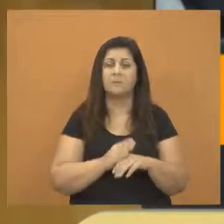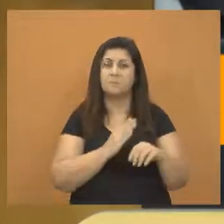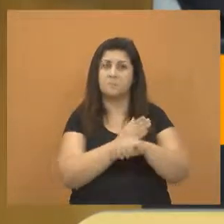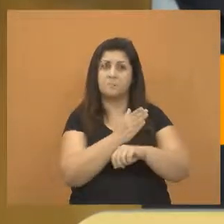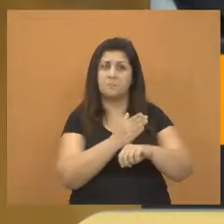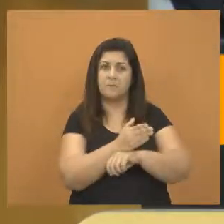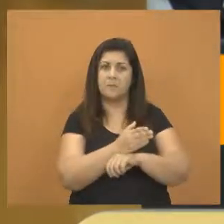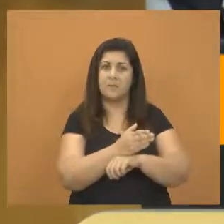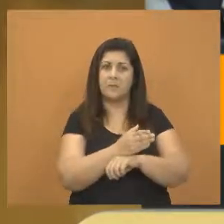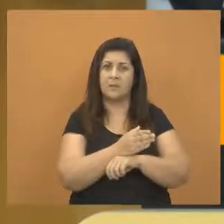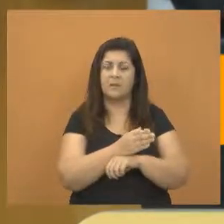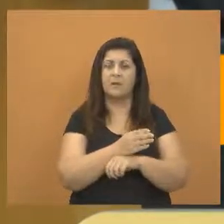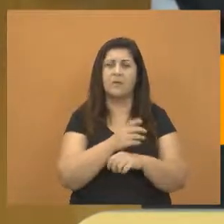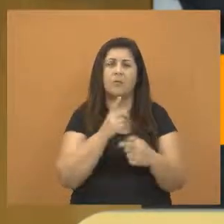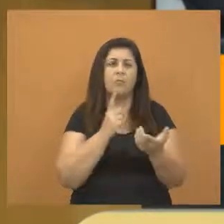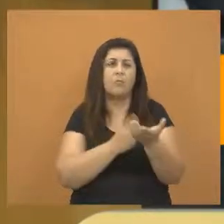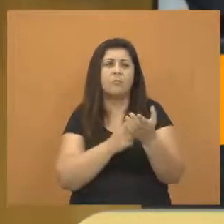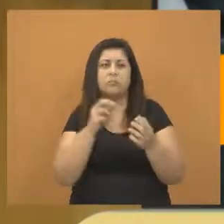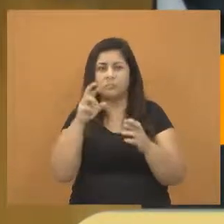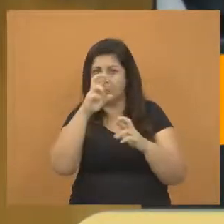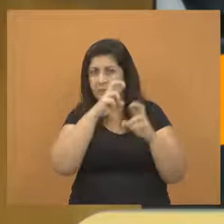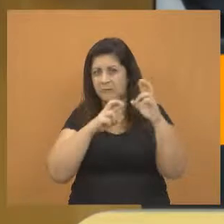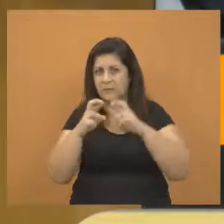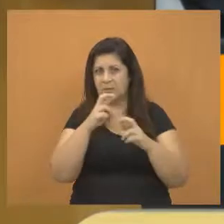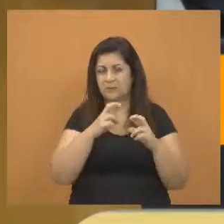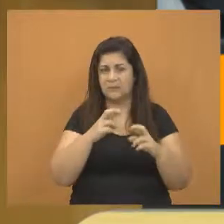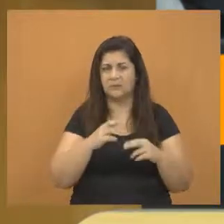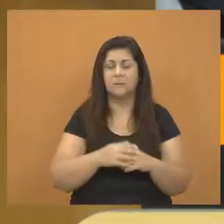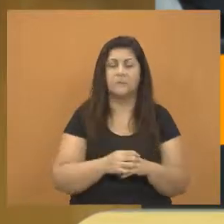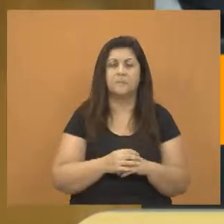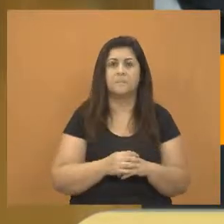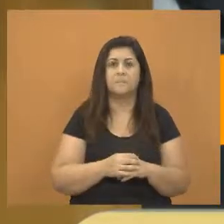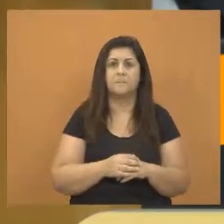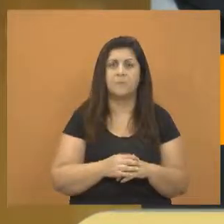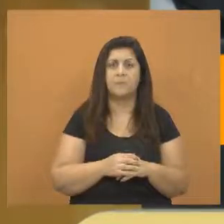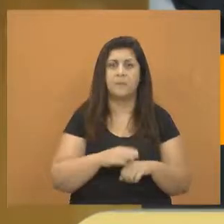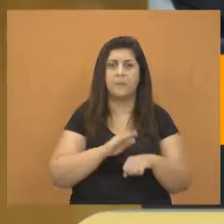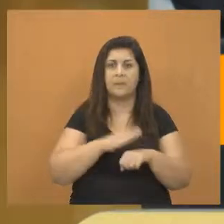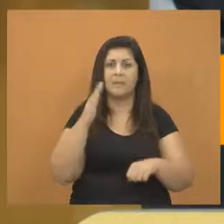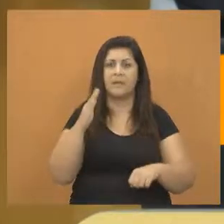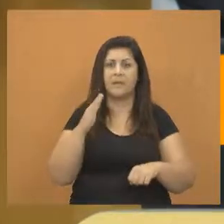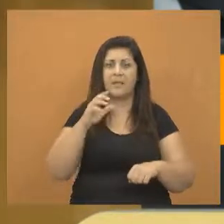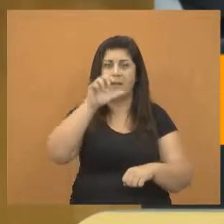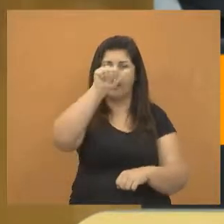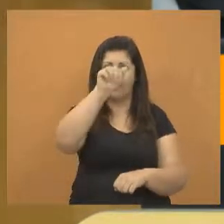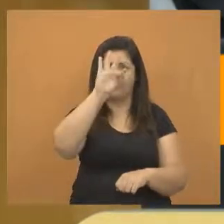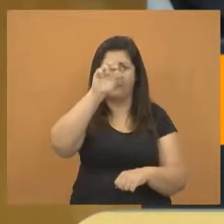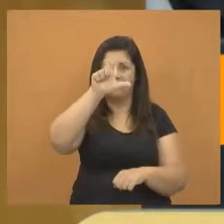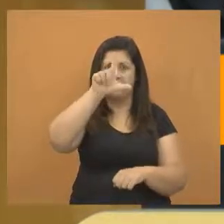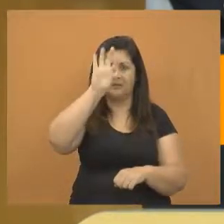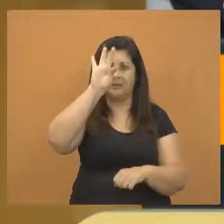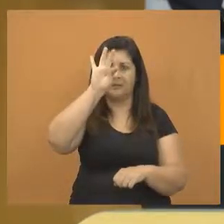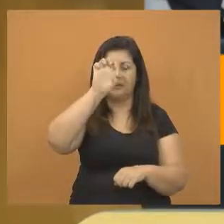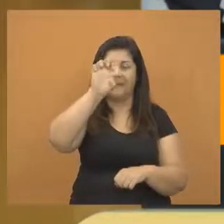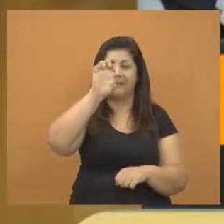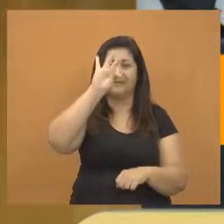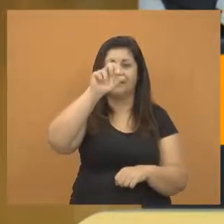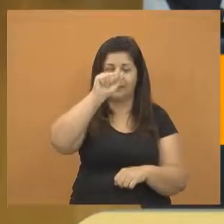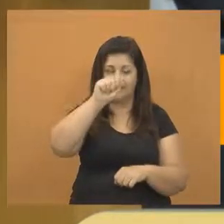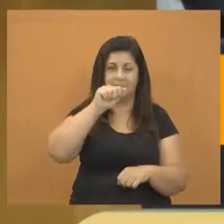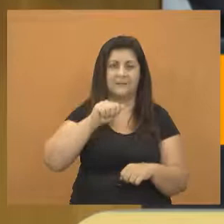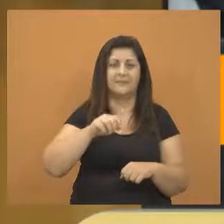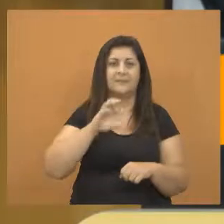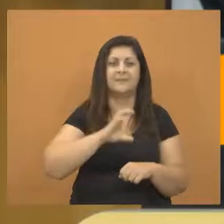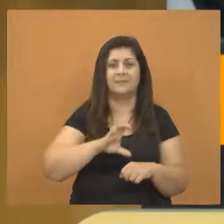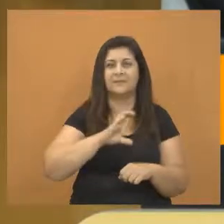de Avaliação Física, aumento modalidades do programa Atleta Cidadão, aumento de números